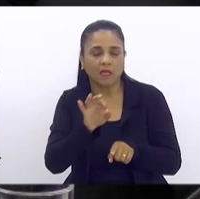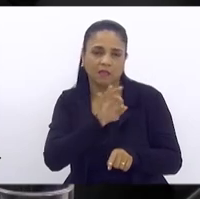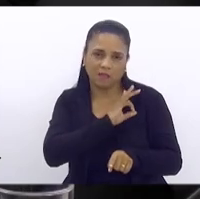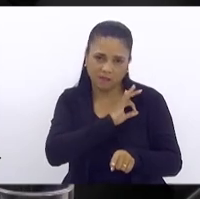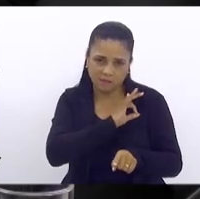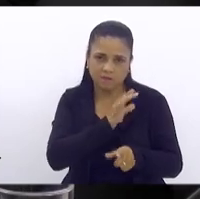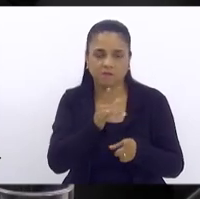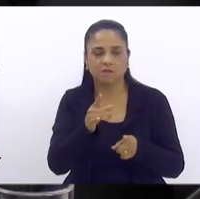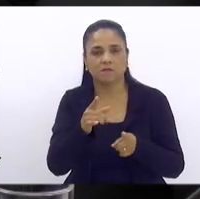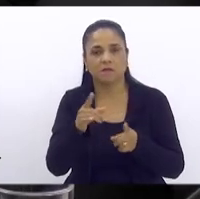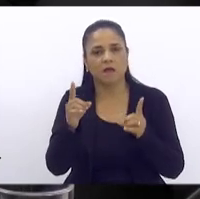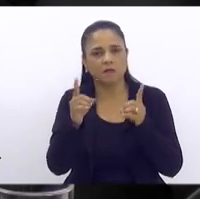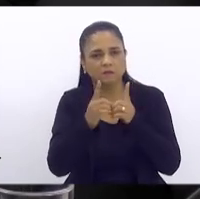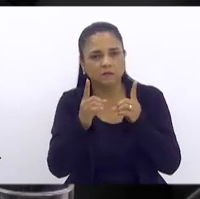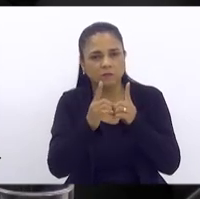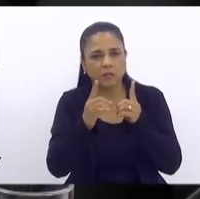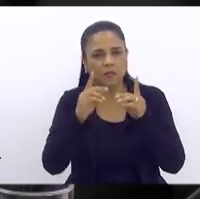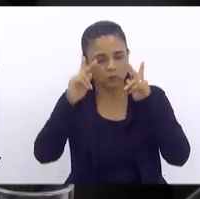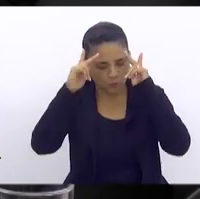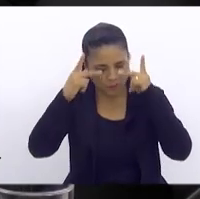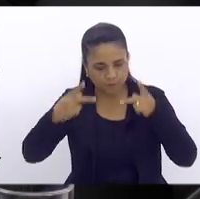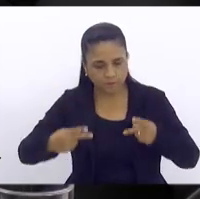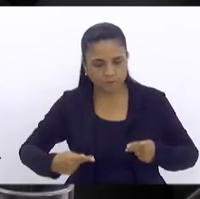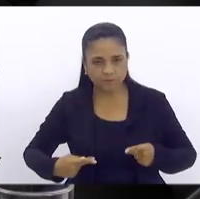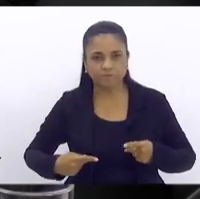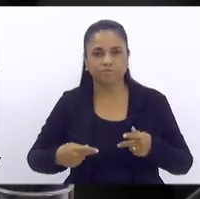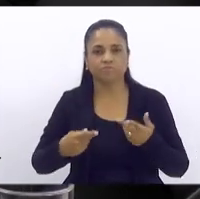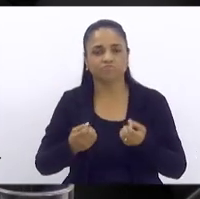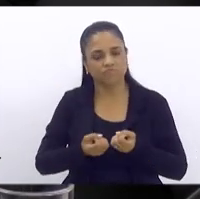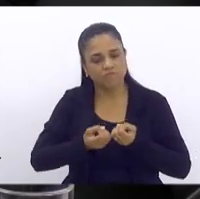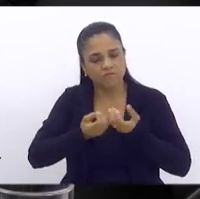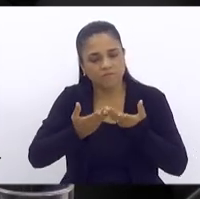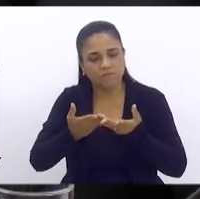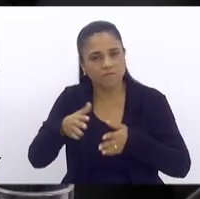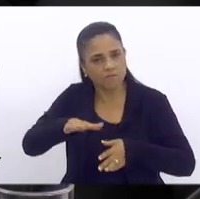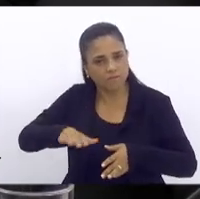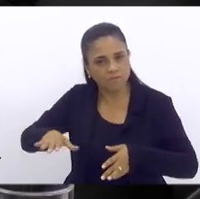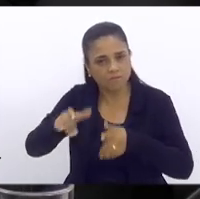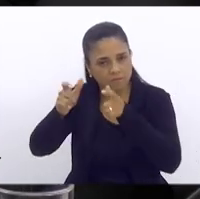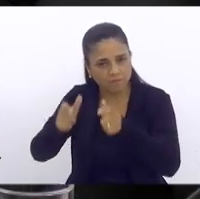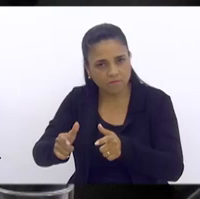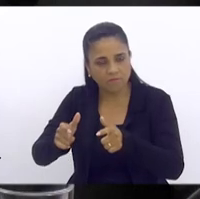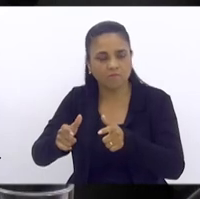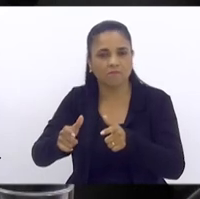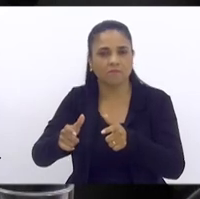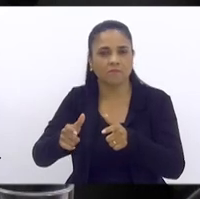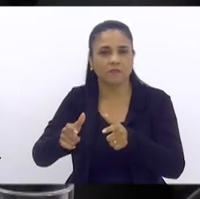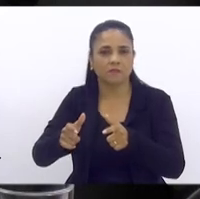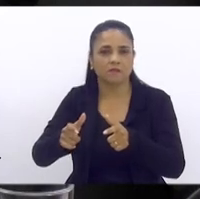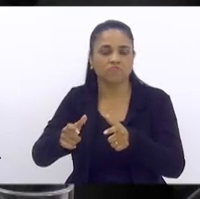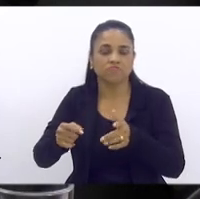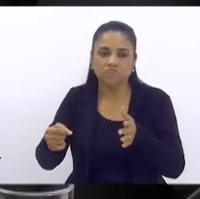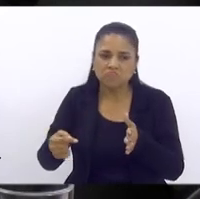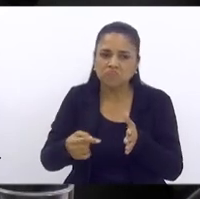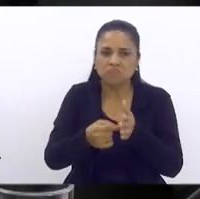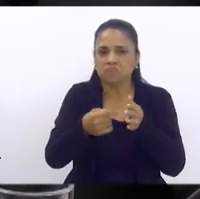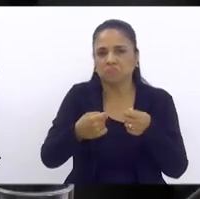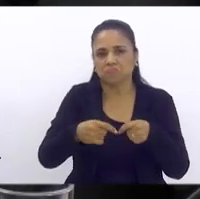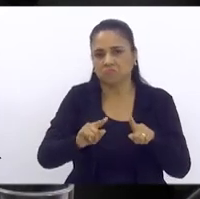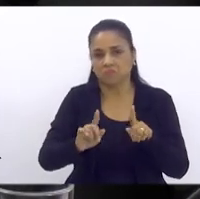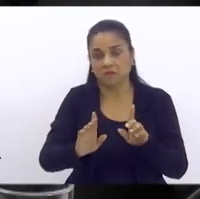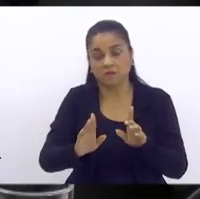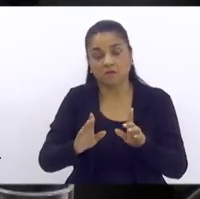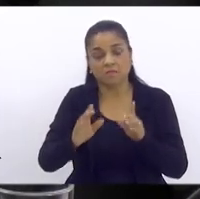com atendimento humanizado. Então, ofertar mais espaços que não precisaria ser necessariamente de uma denúncia, mas também para